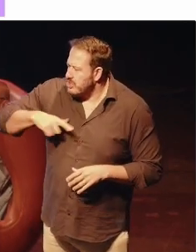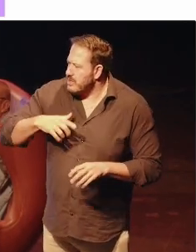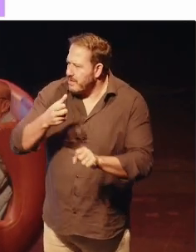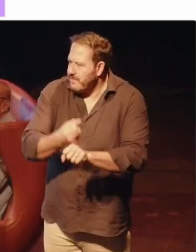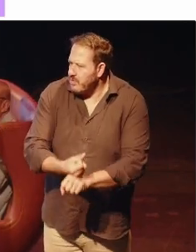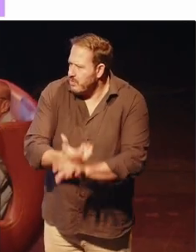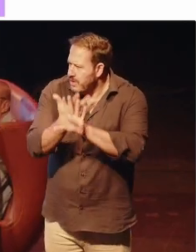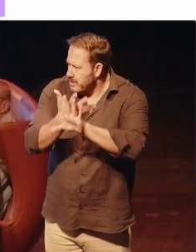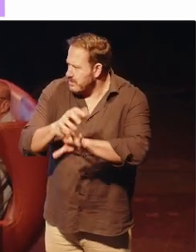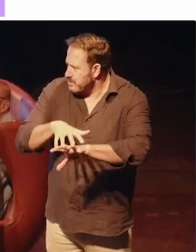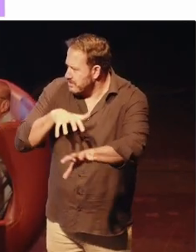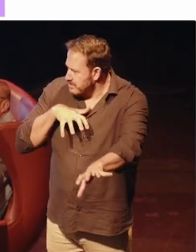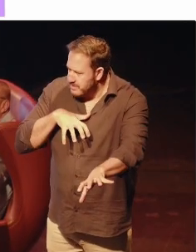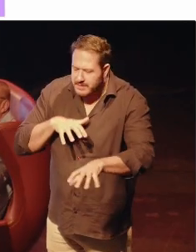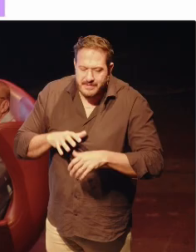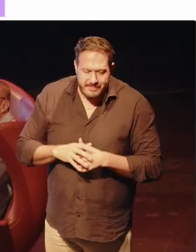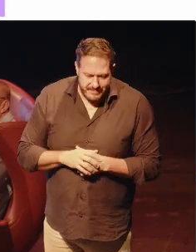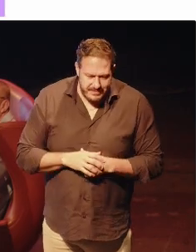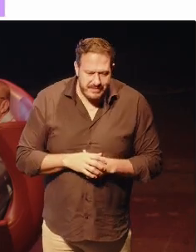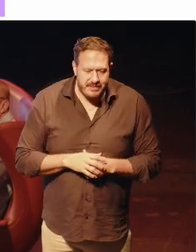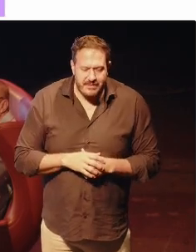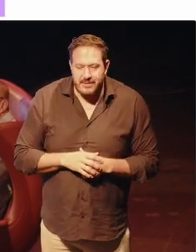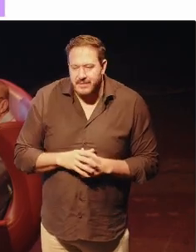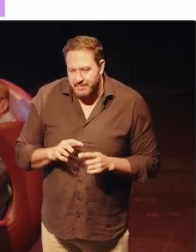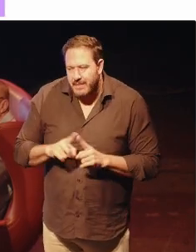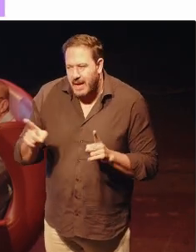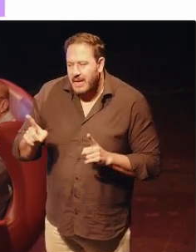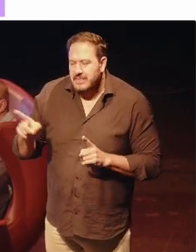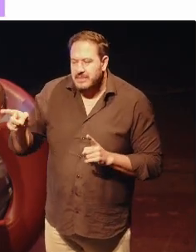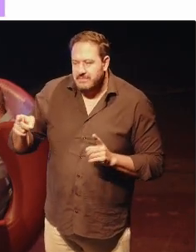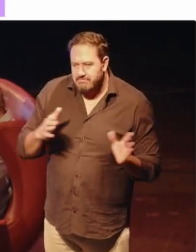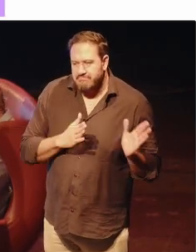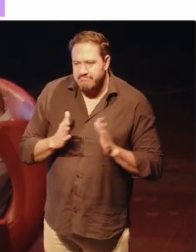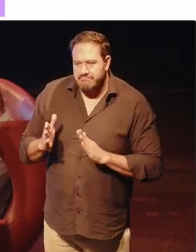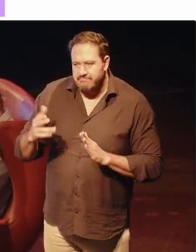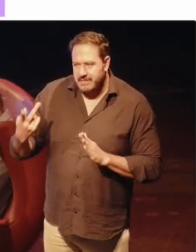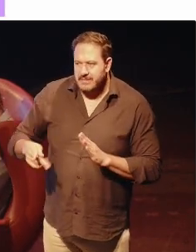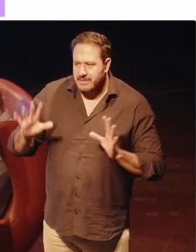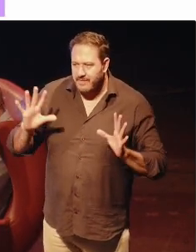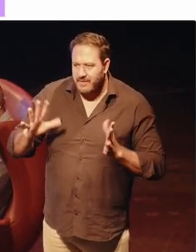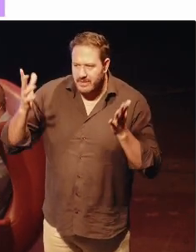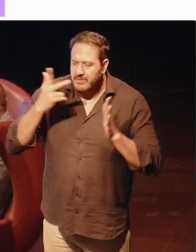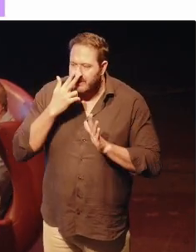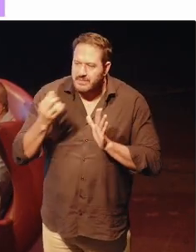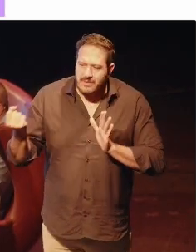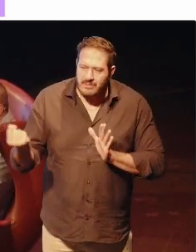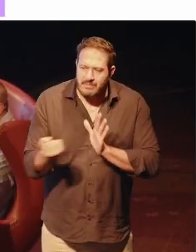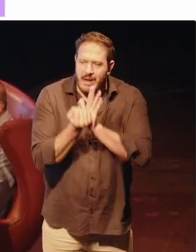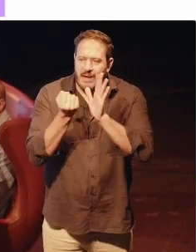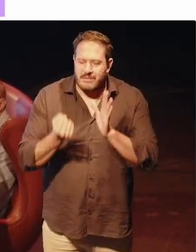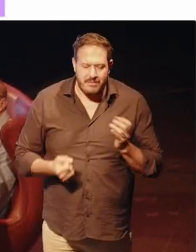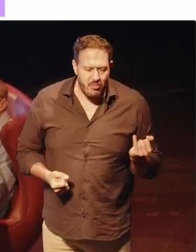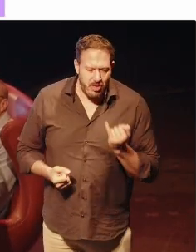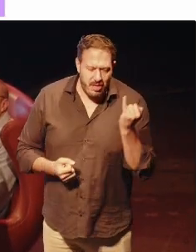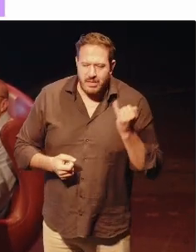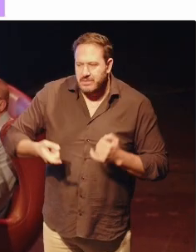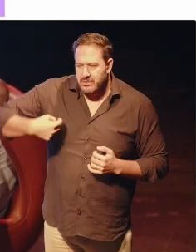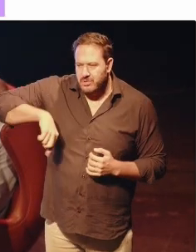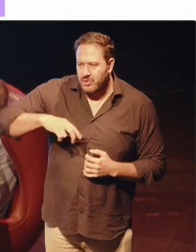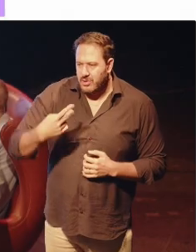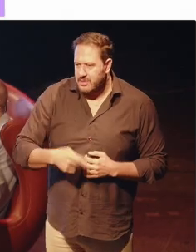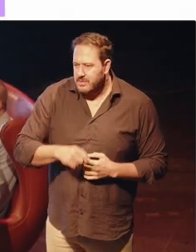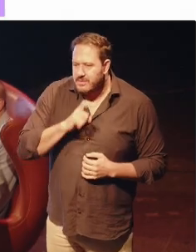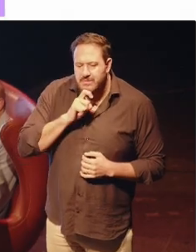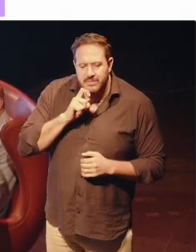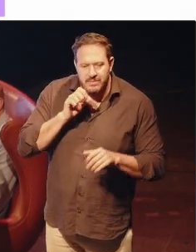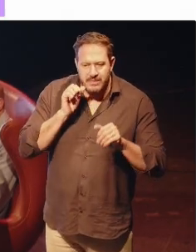né? Então, é um marco importante de setembro. Como